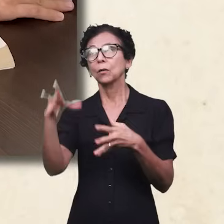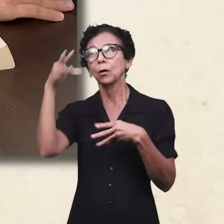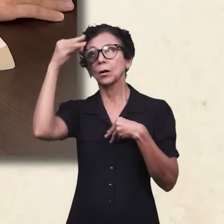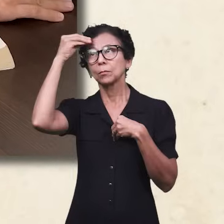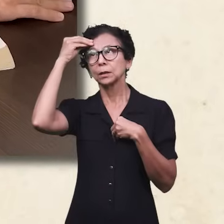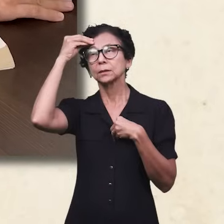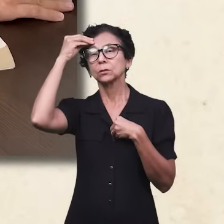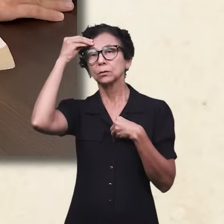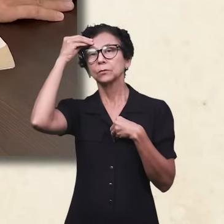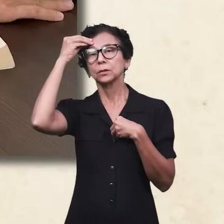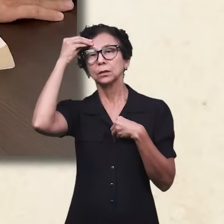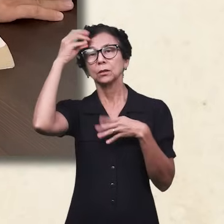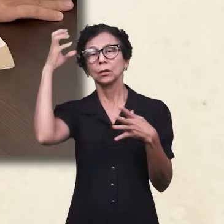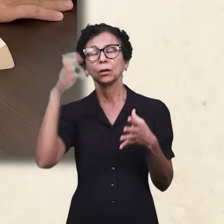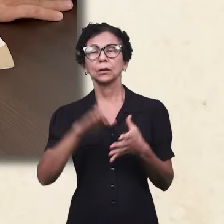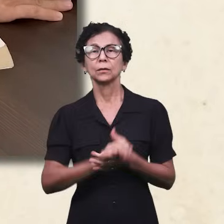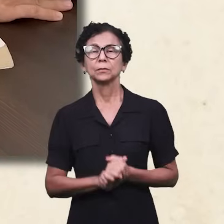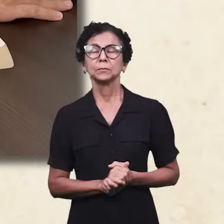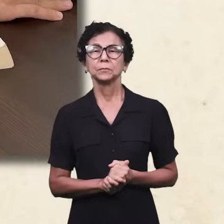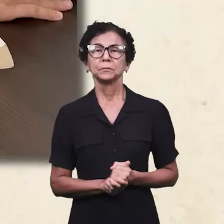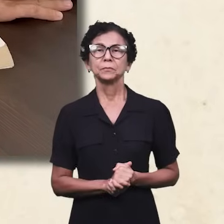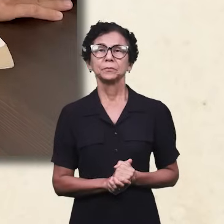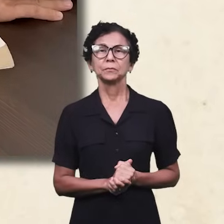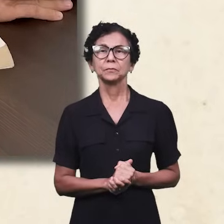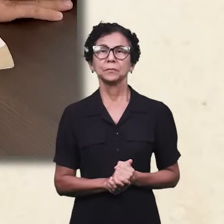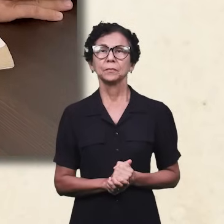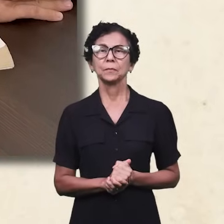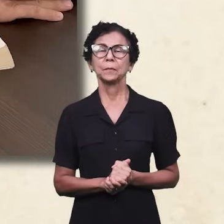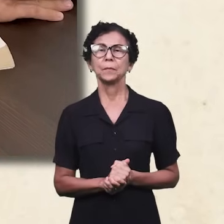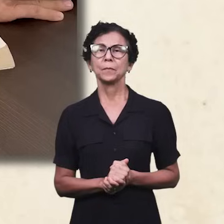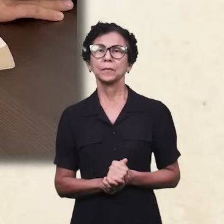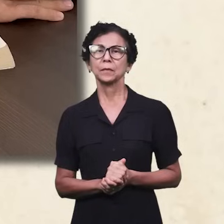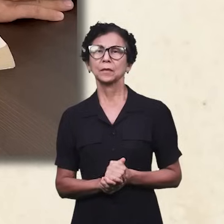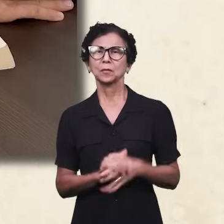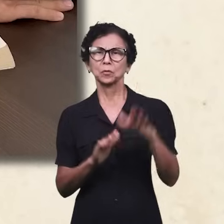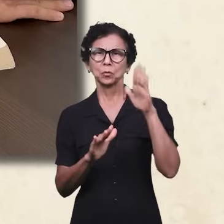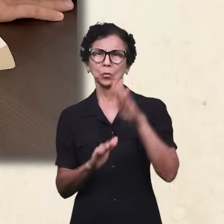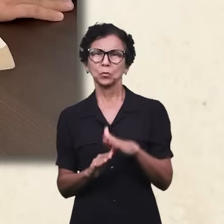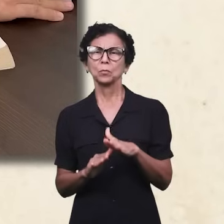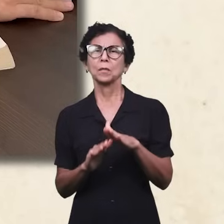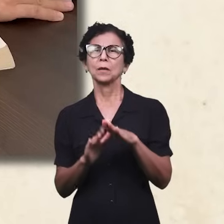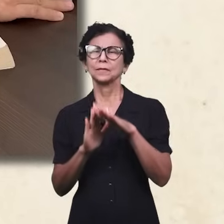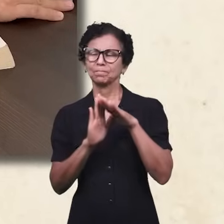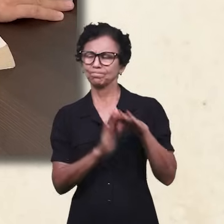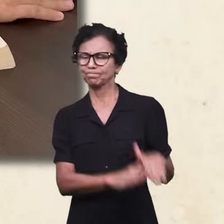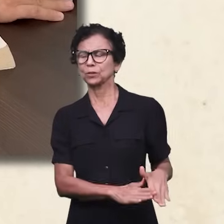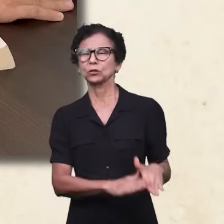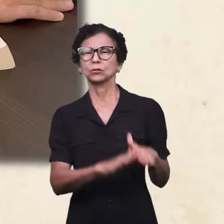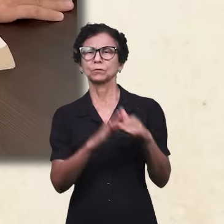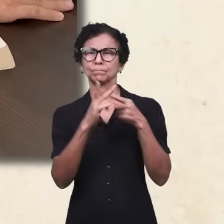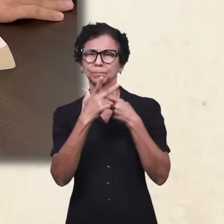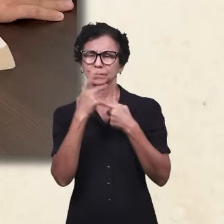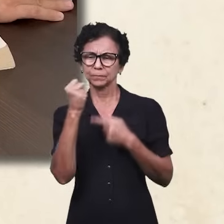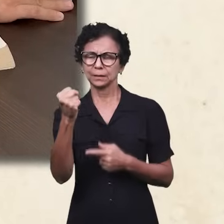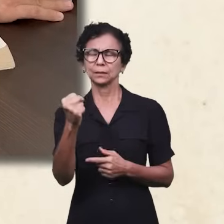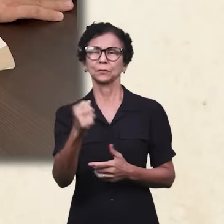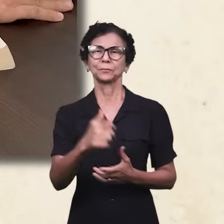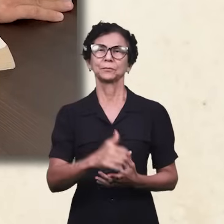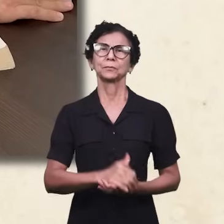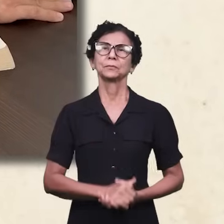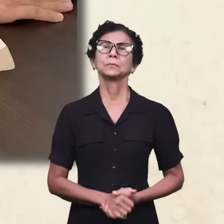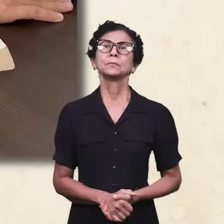já venceu o mal e às vezes o jovem é tão provado na obra que parece que não